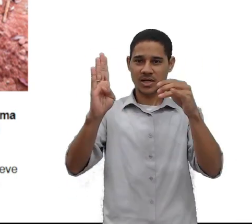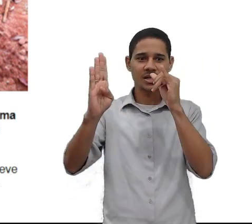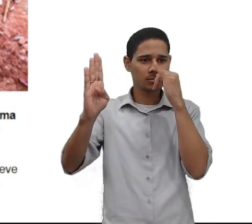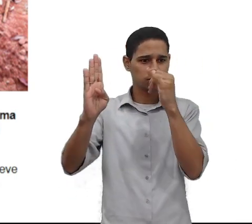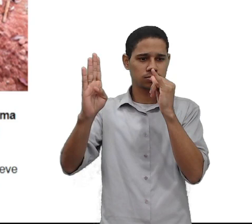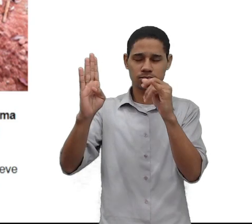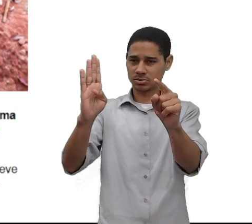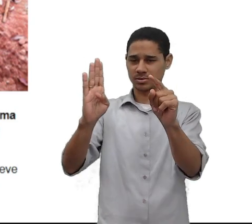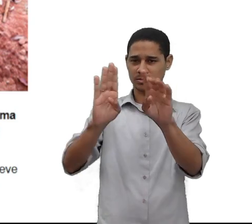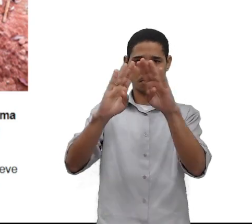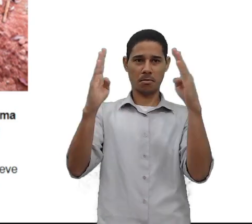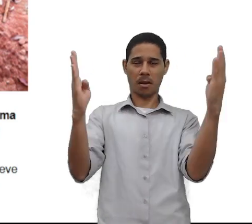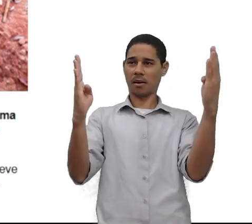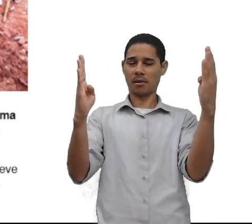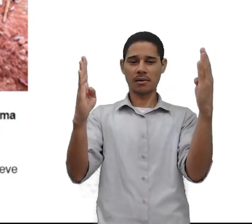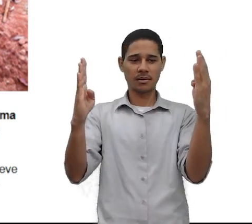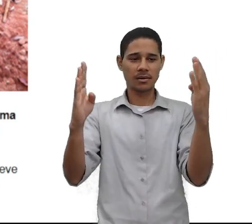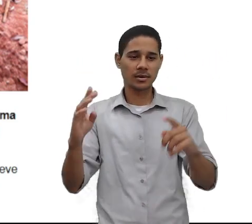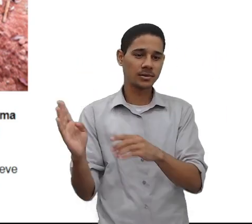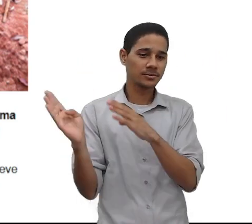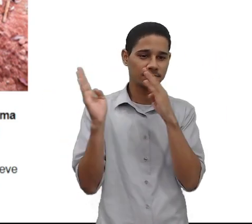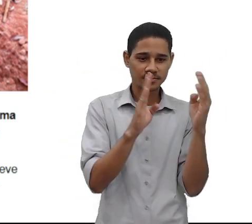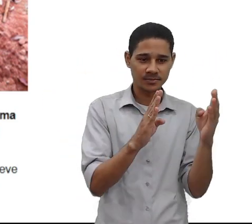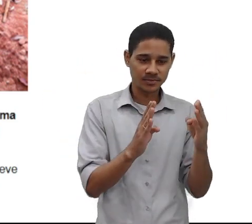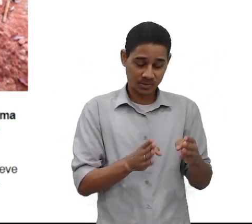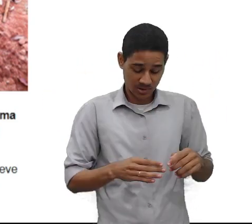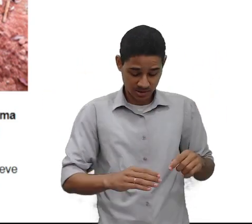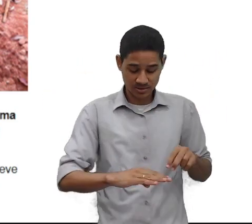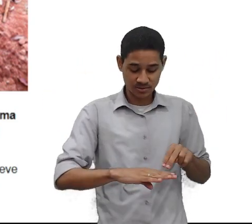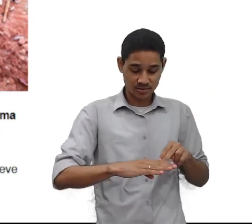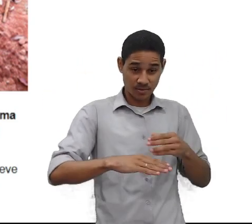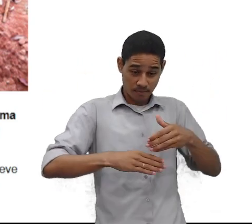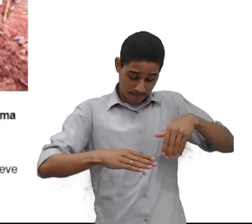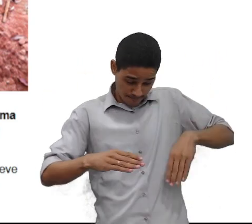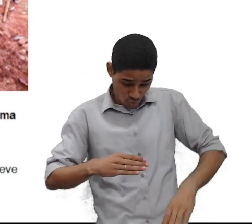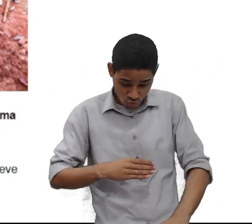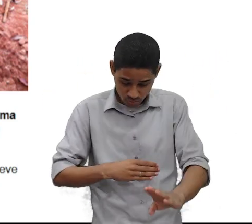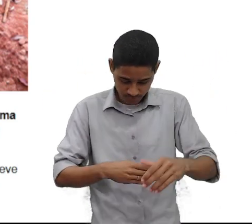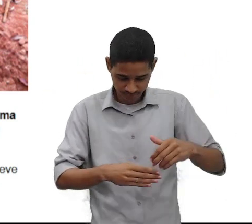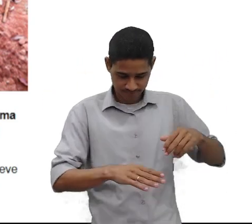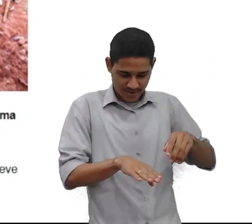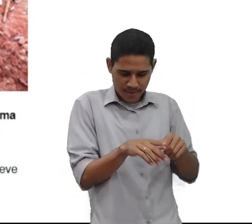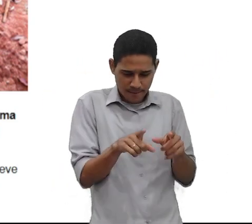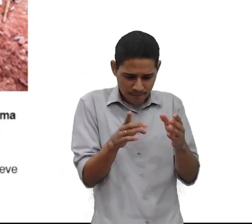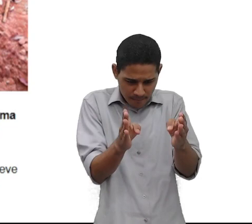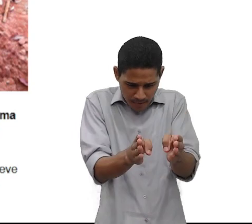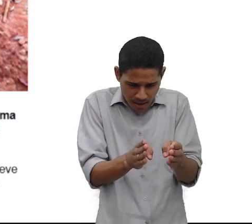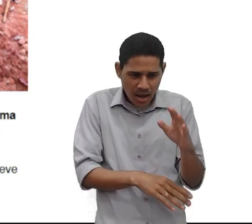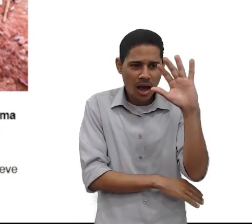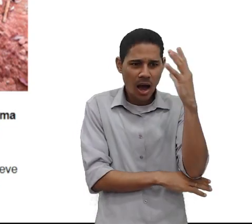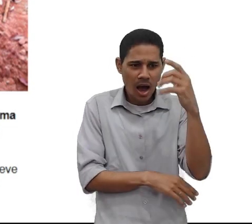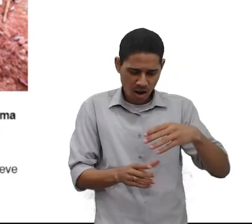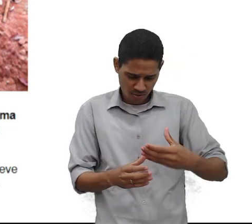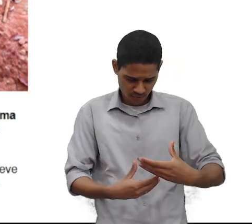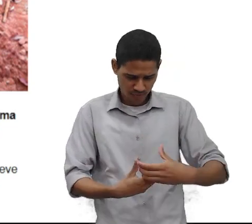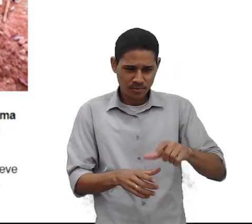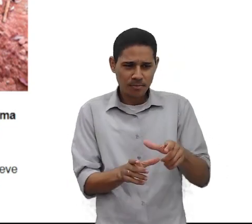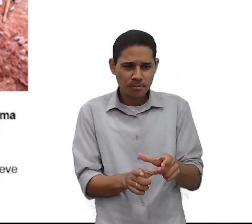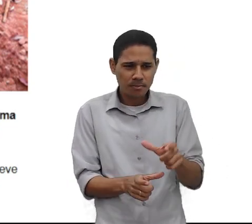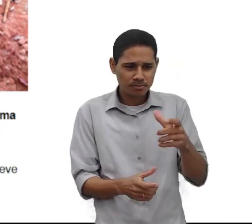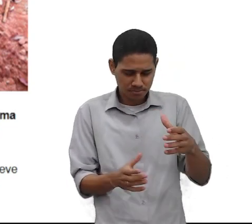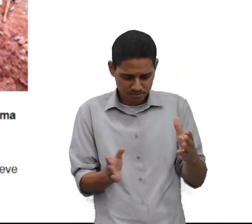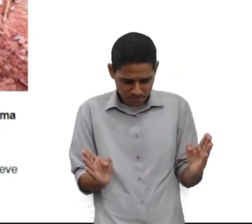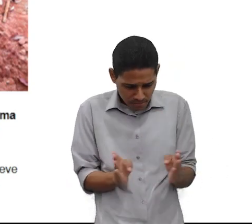energizado e totalmente aberto, né? A passagem sobre uma vala feita com um pedaço de tábua muito